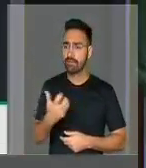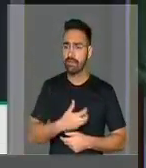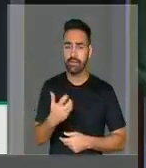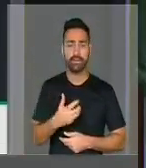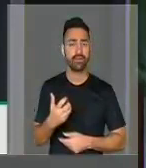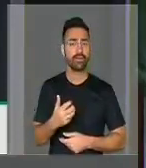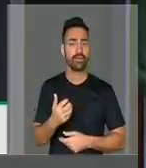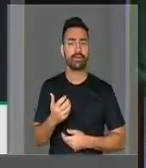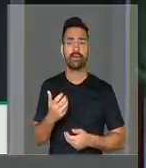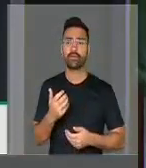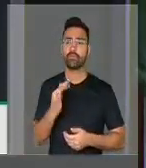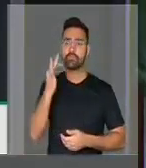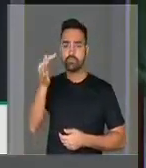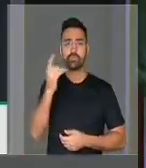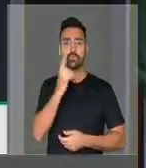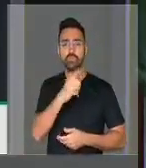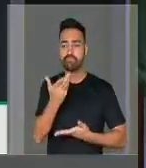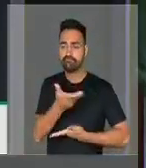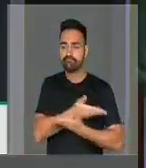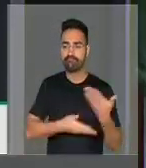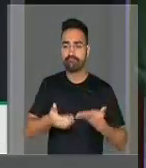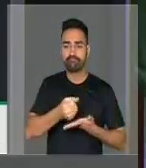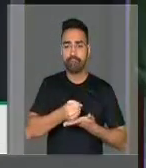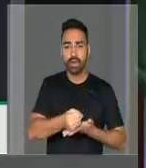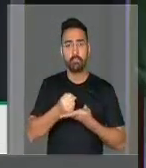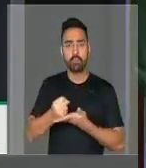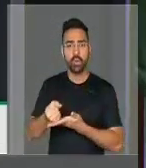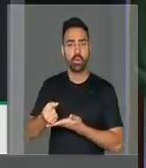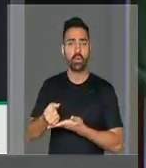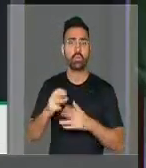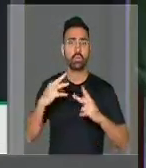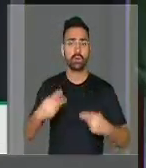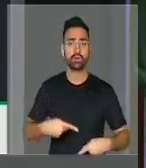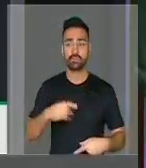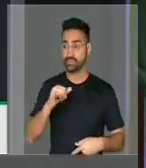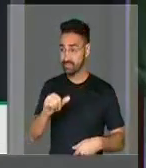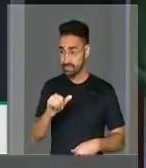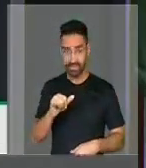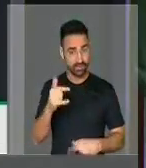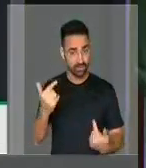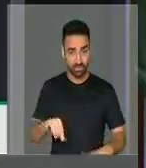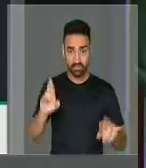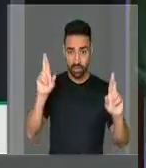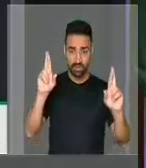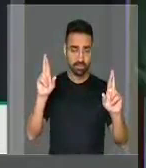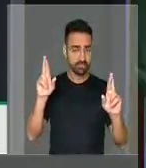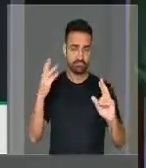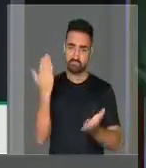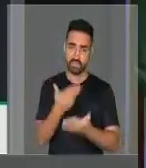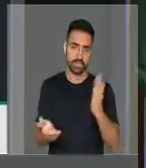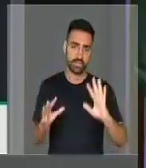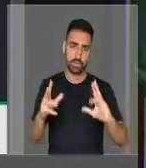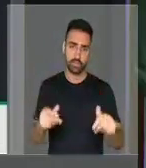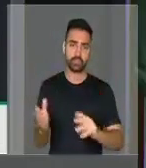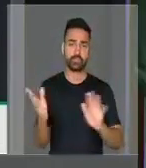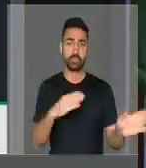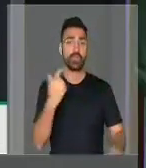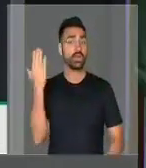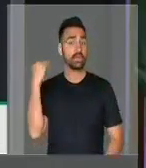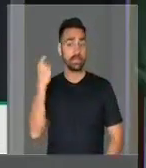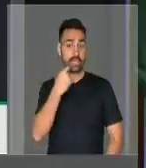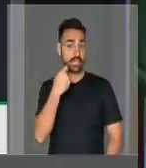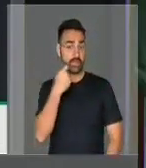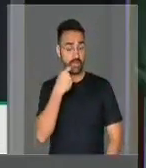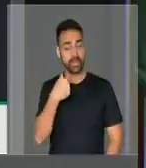na fraternidade, na solidariedade humana, nada acontecerá. Na sexta-feira eu tive o privilégio